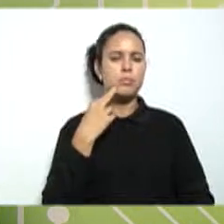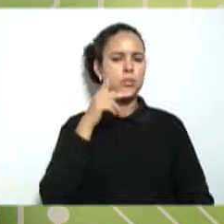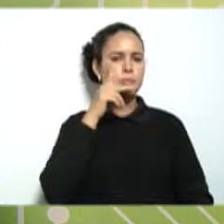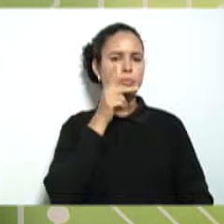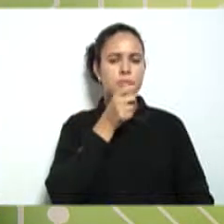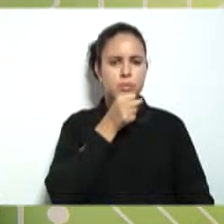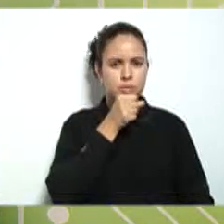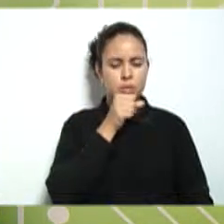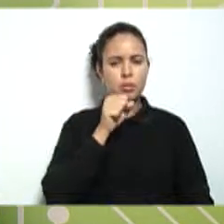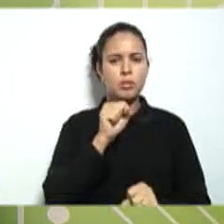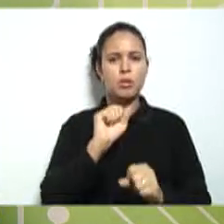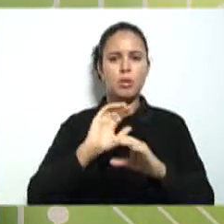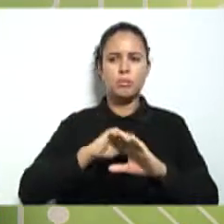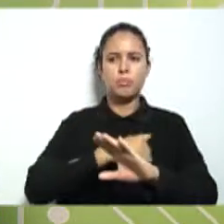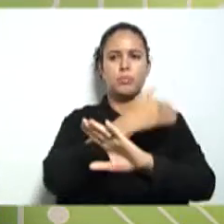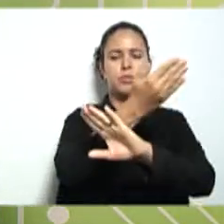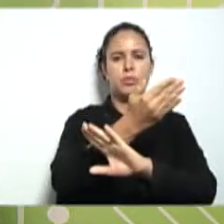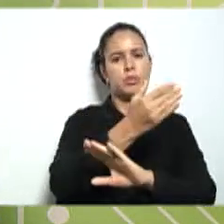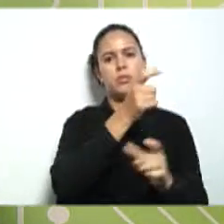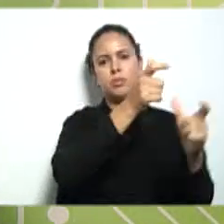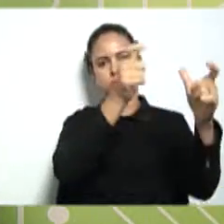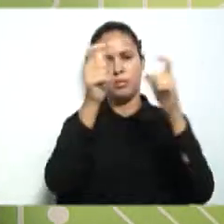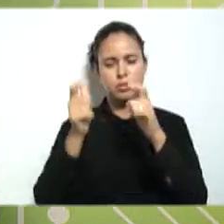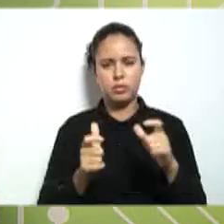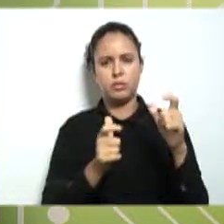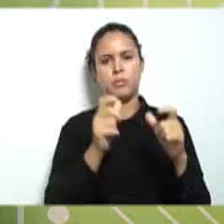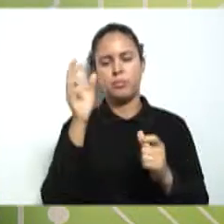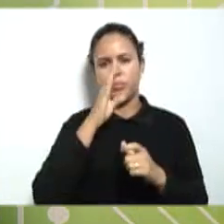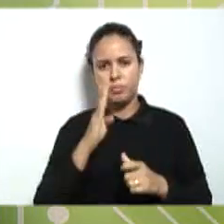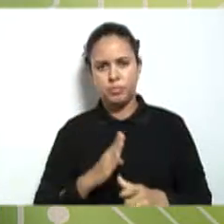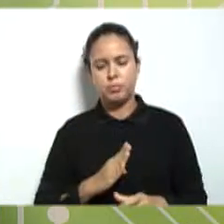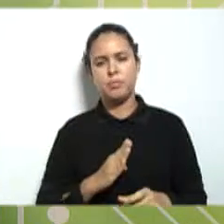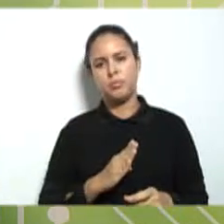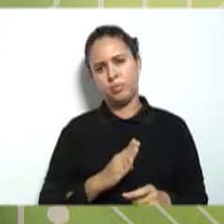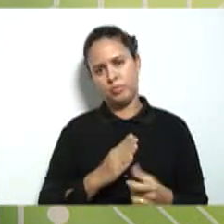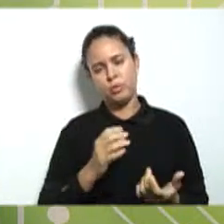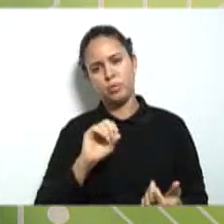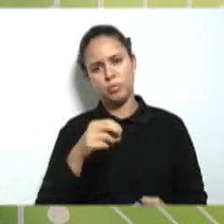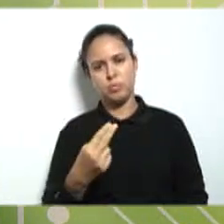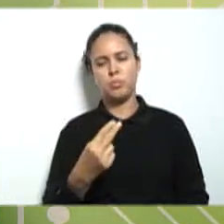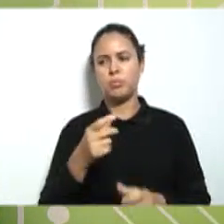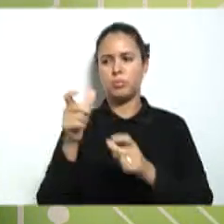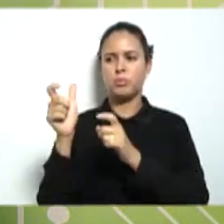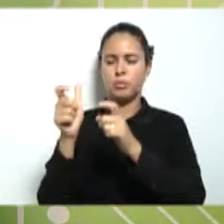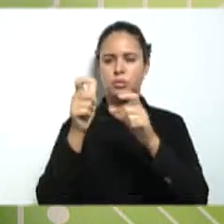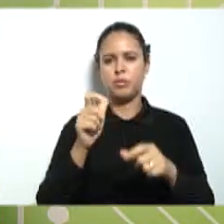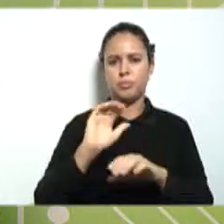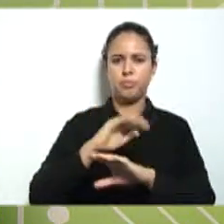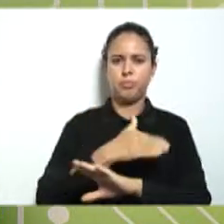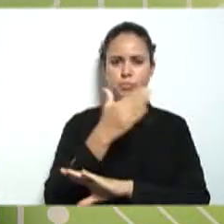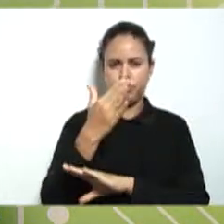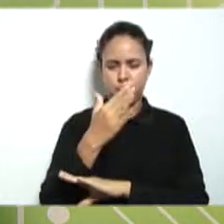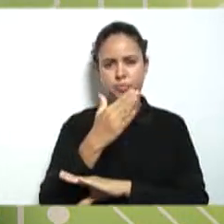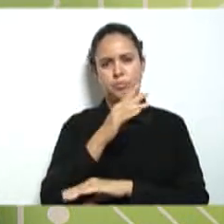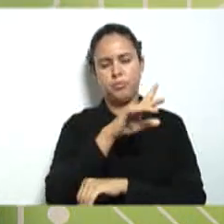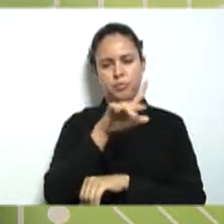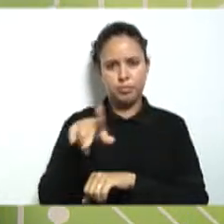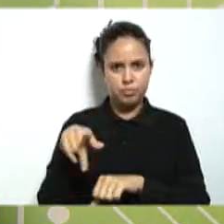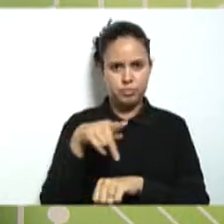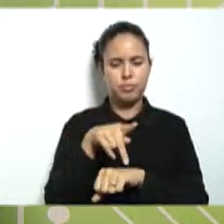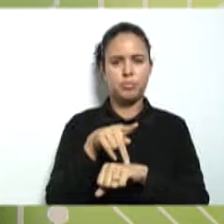podem buscar novos mercados em outras regiões do Brasil, quem sabe até em outras regiões do mundo. É muito difícil, talvez, uma pessoa que produz